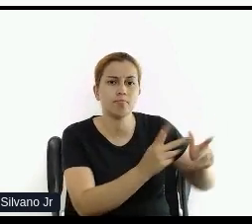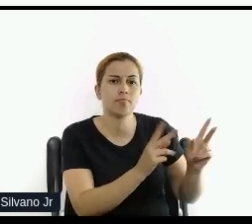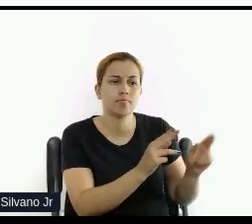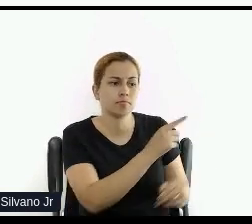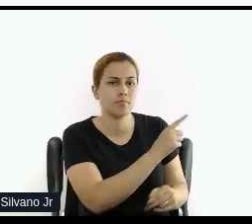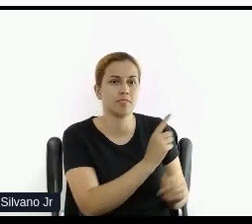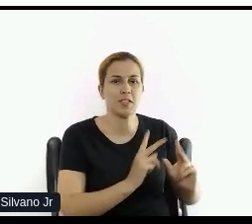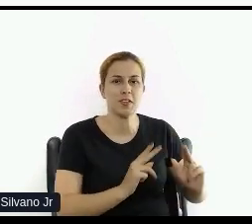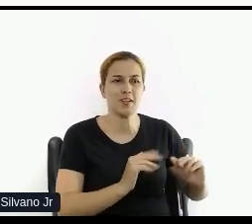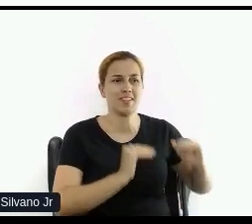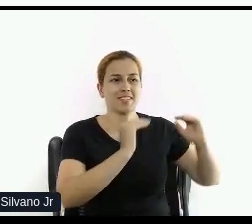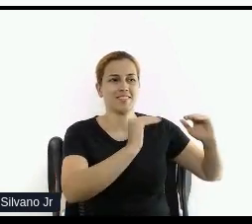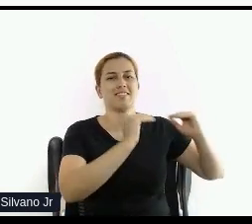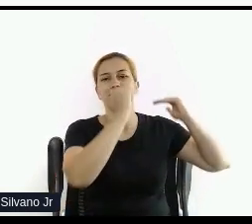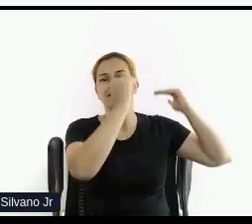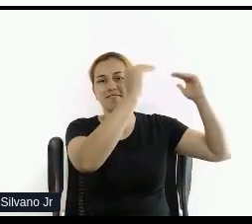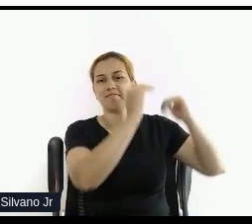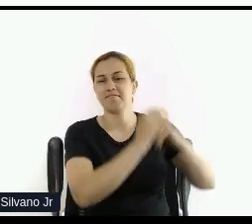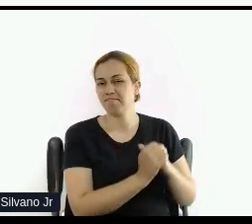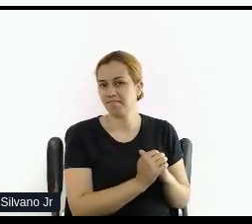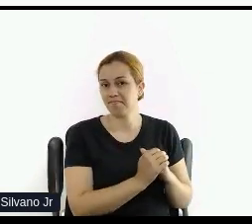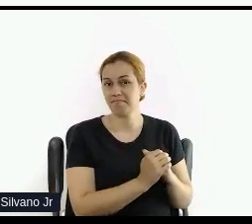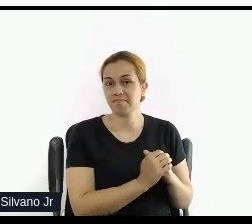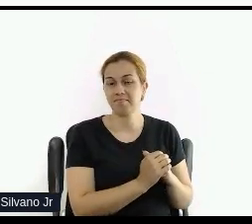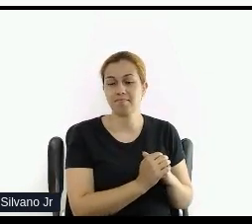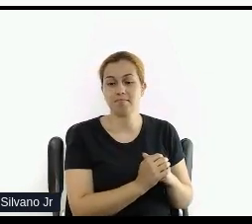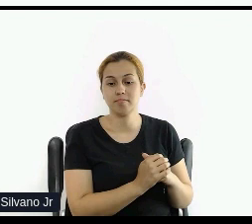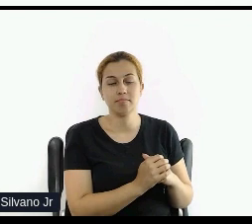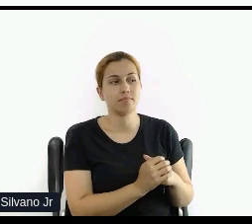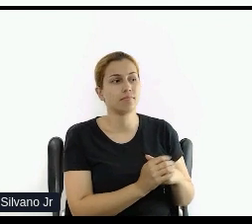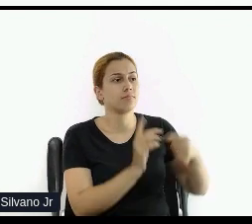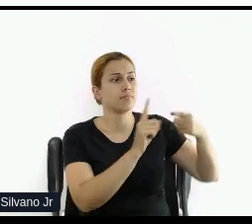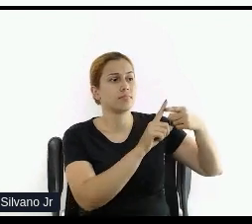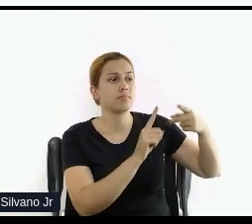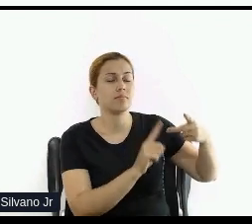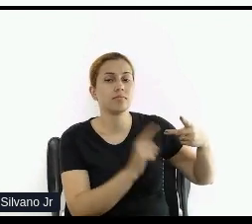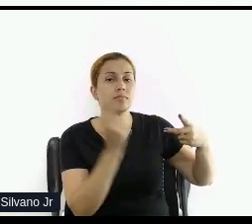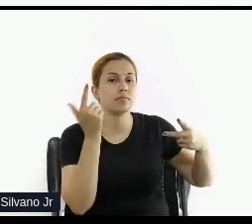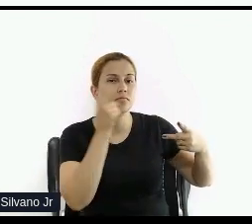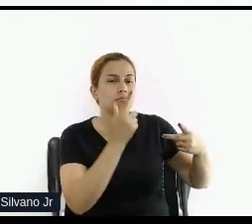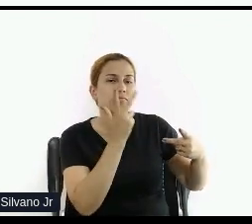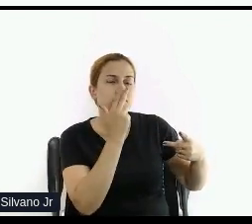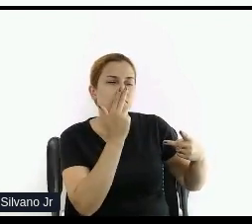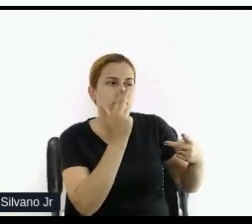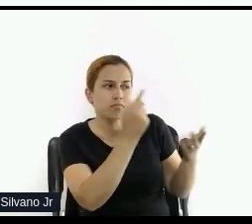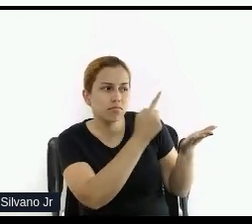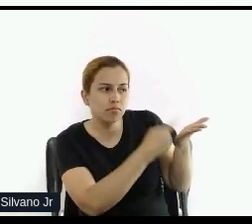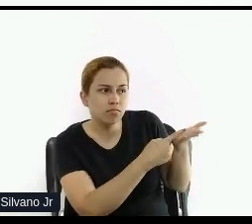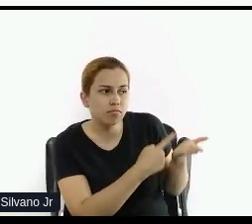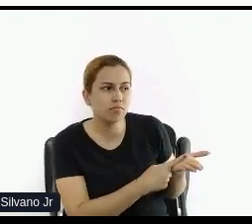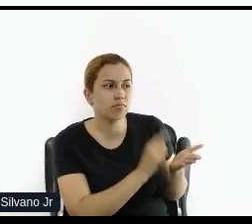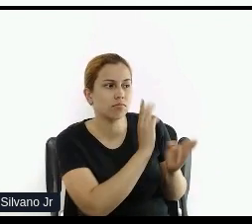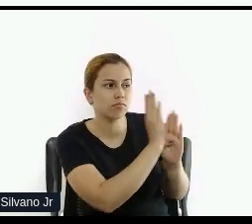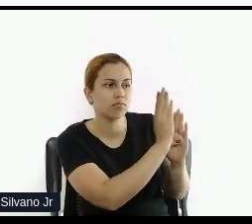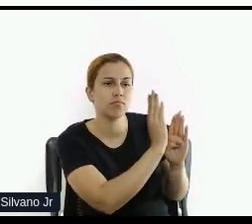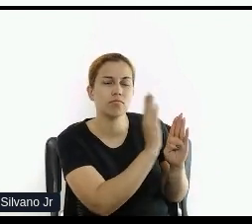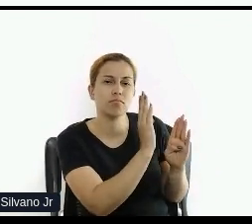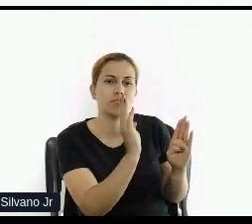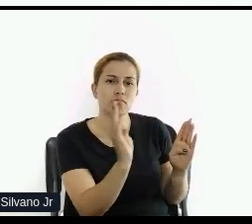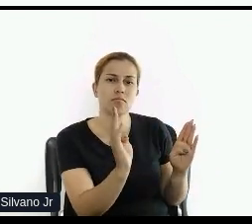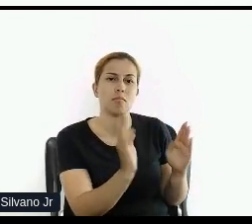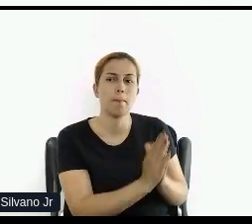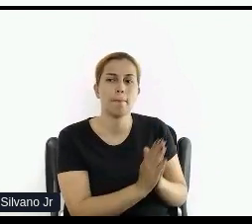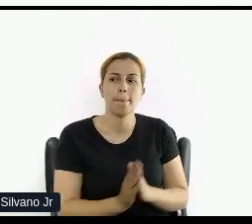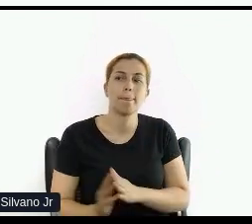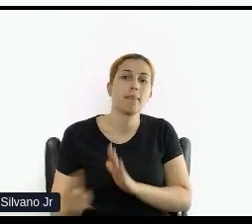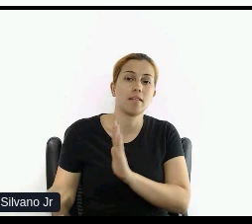cima, né? E aí, a partir dessas duas, eu faço um combinado dessas bibliotecas, né? Eu passo um arquivo de áudio